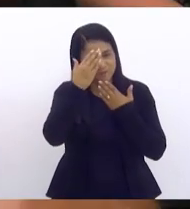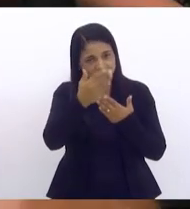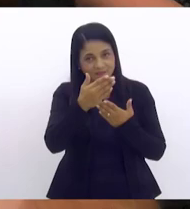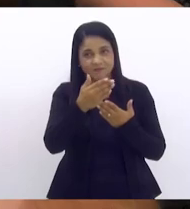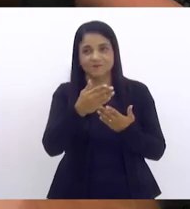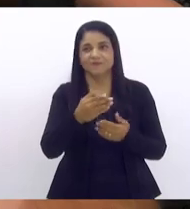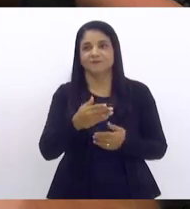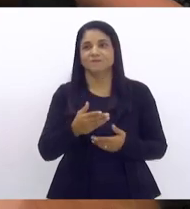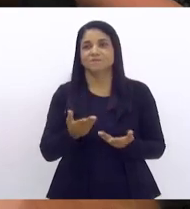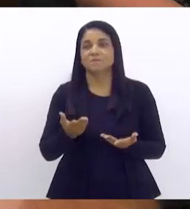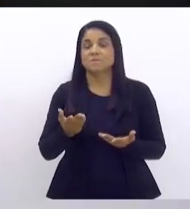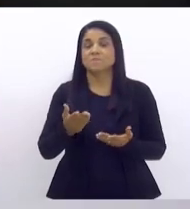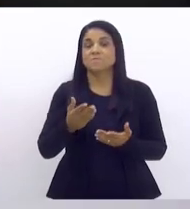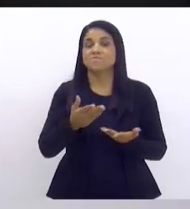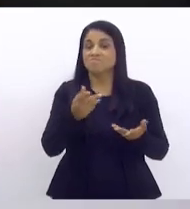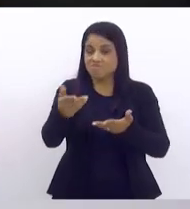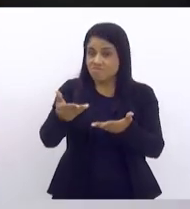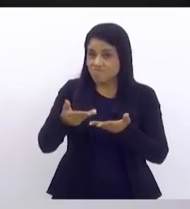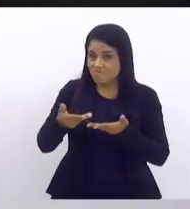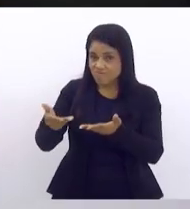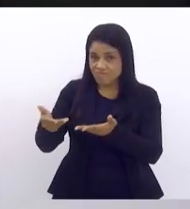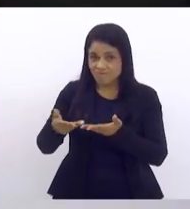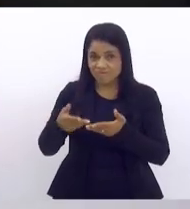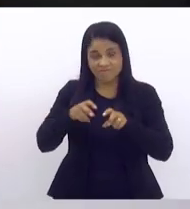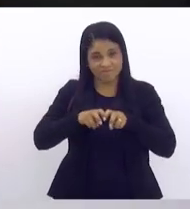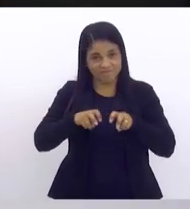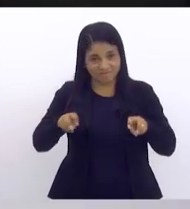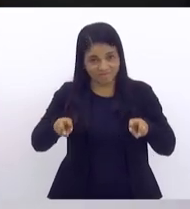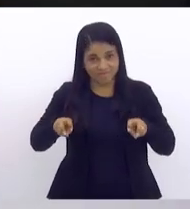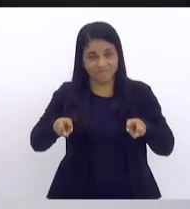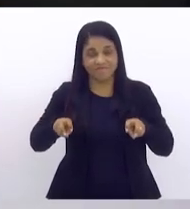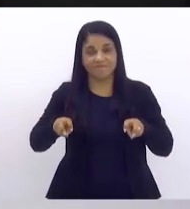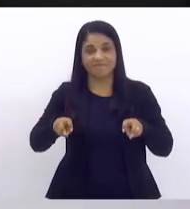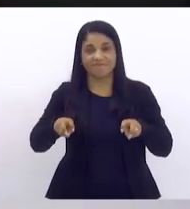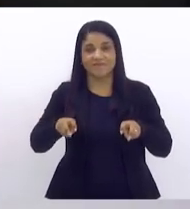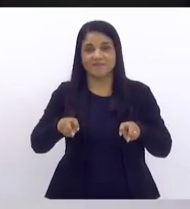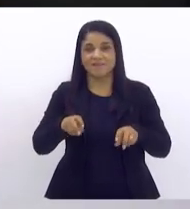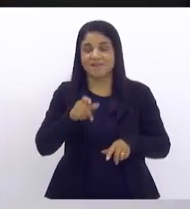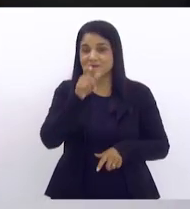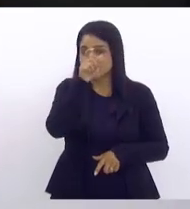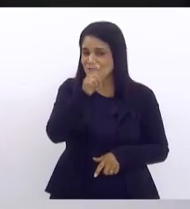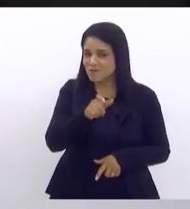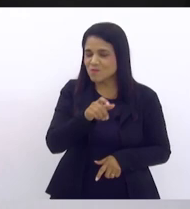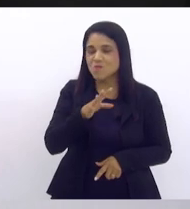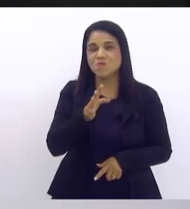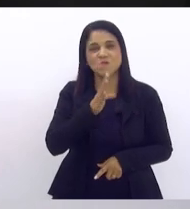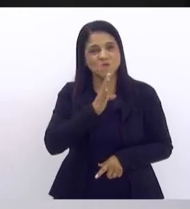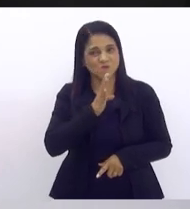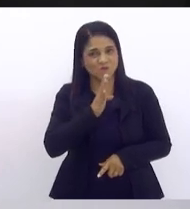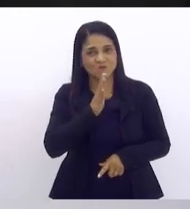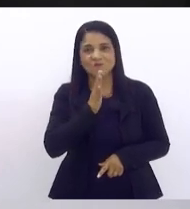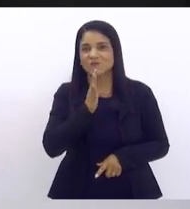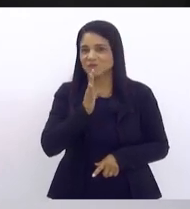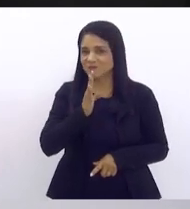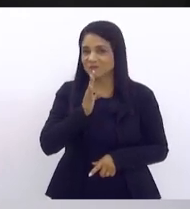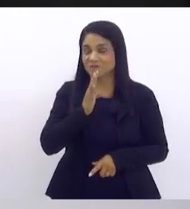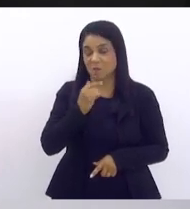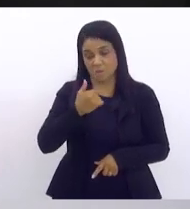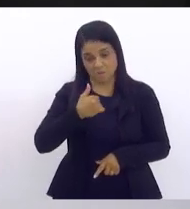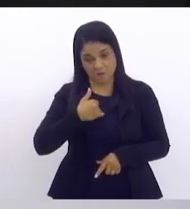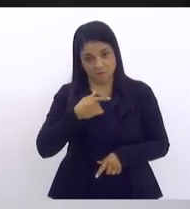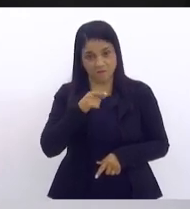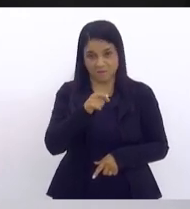eu queria também agora chamar para compor a mesa uma pessoa muito conhecida para vocês e para mim, não